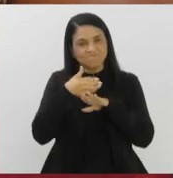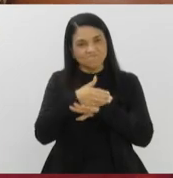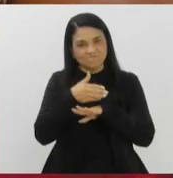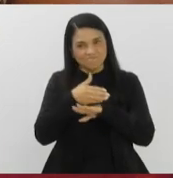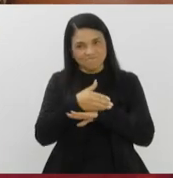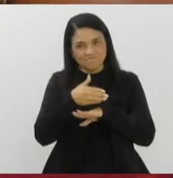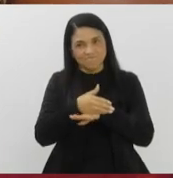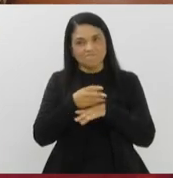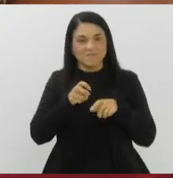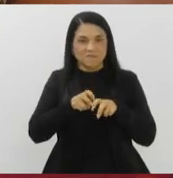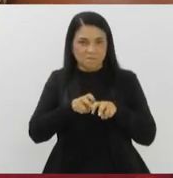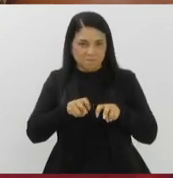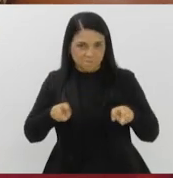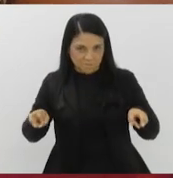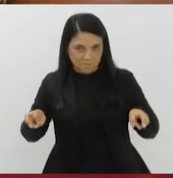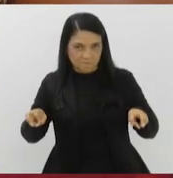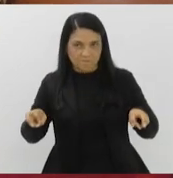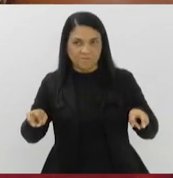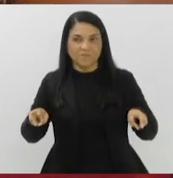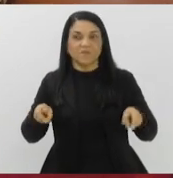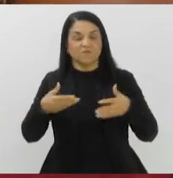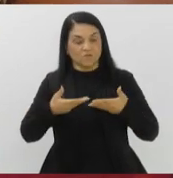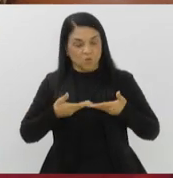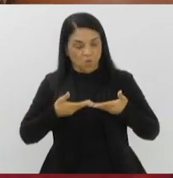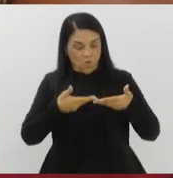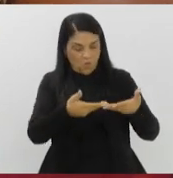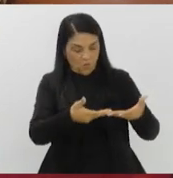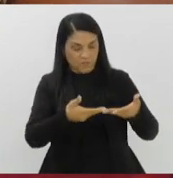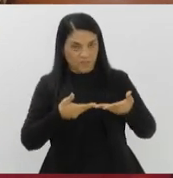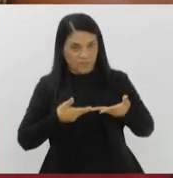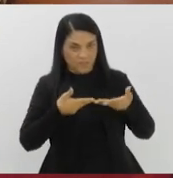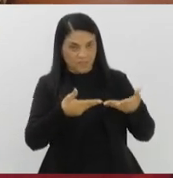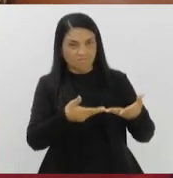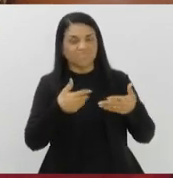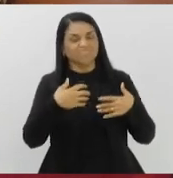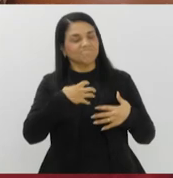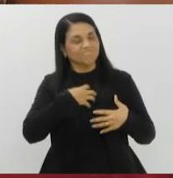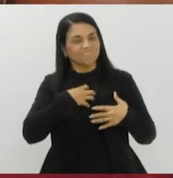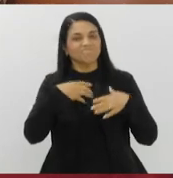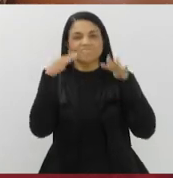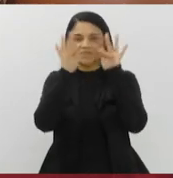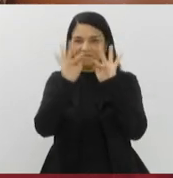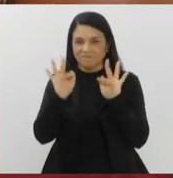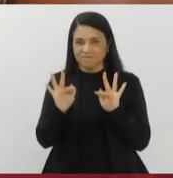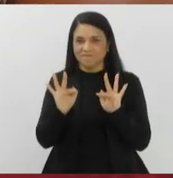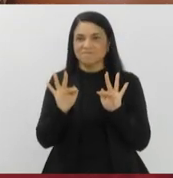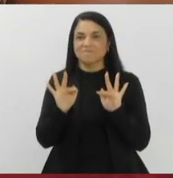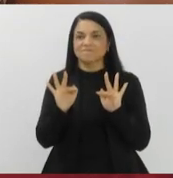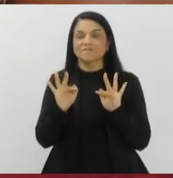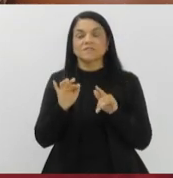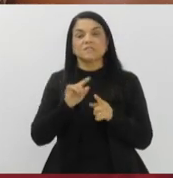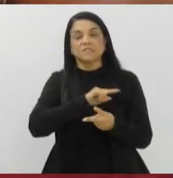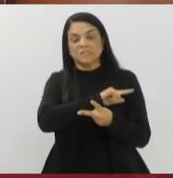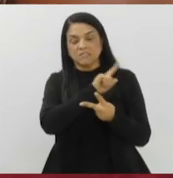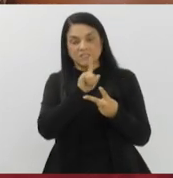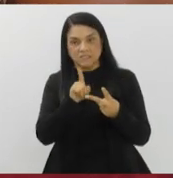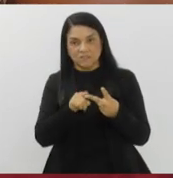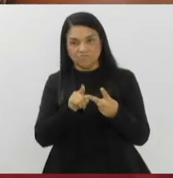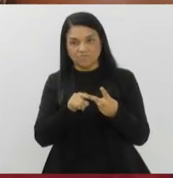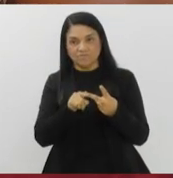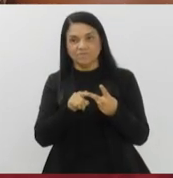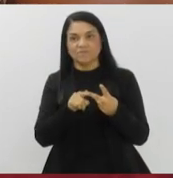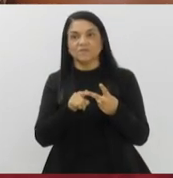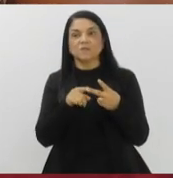numa bancada, né? Fui convidada, então estou muito feliz. E segundo, eu venho falar com vocês sobre